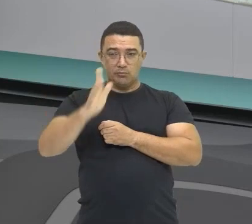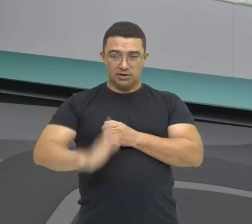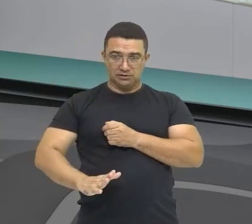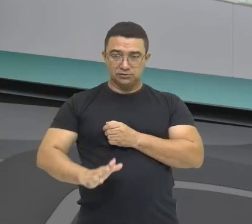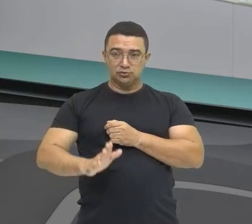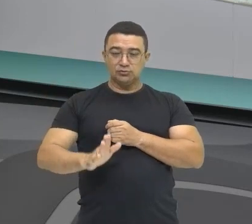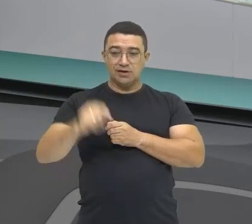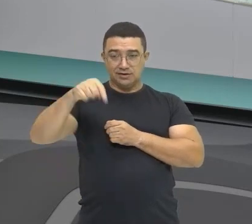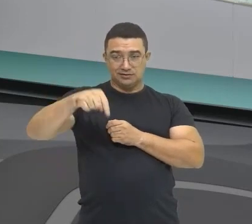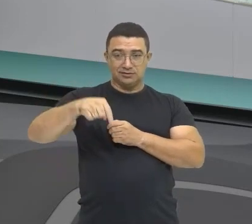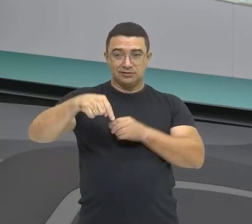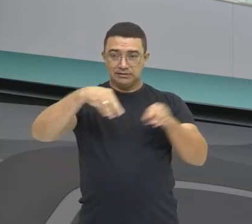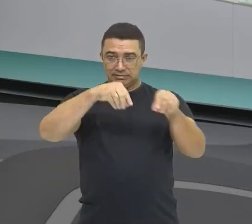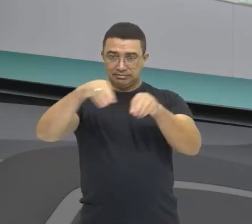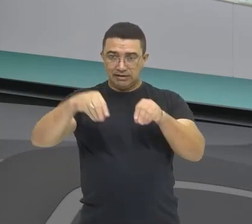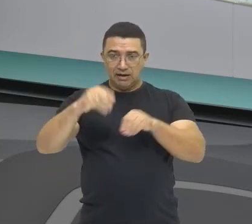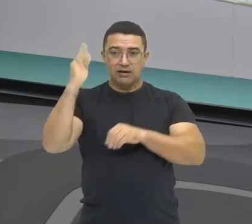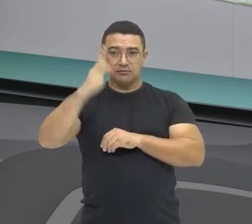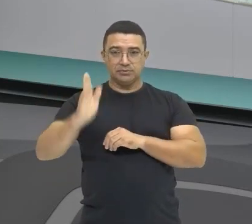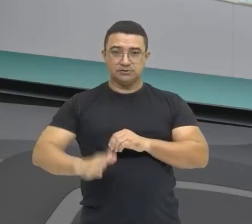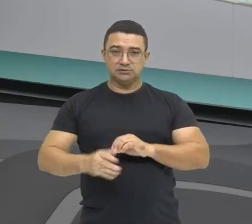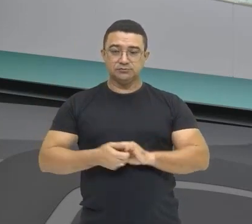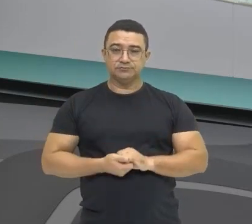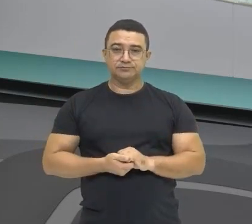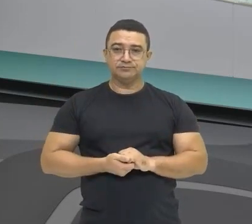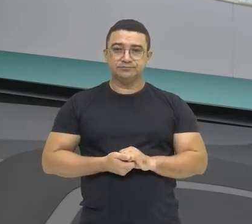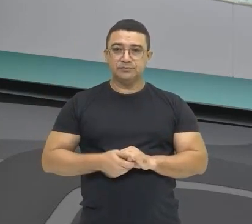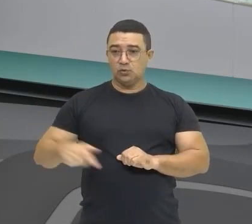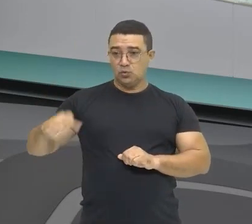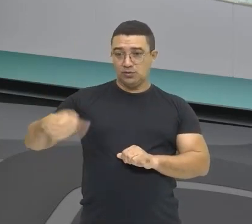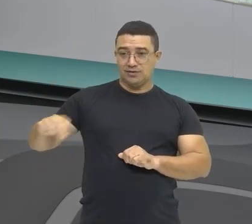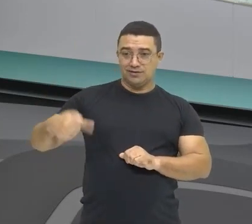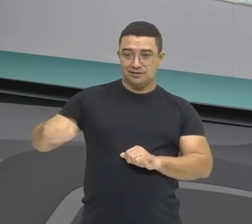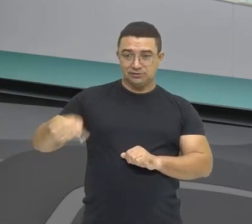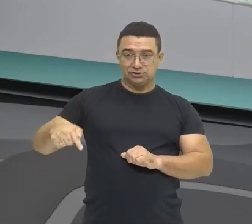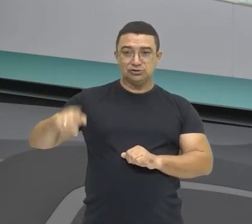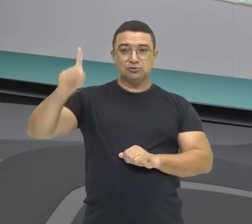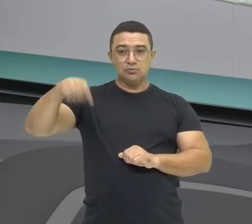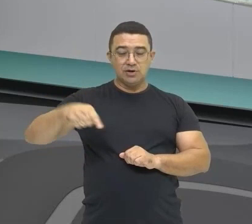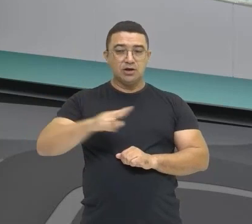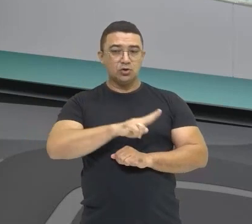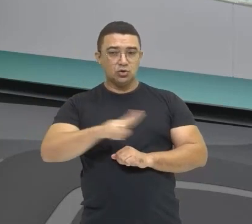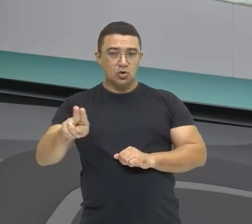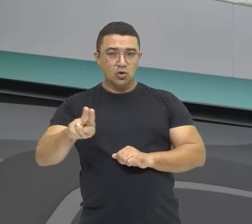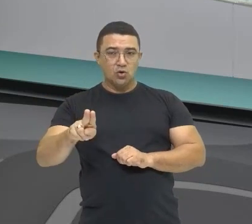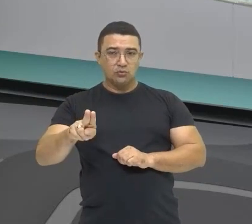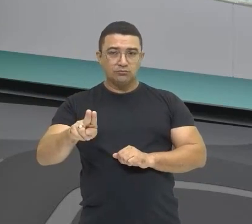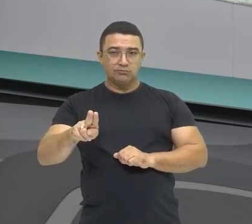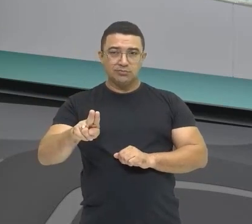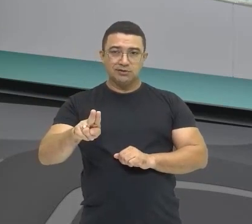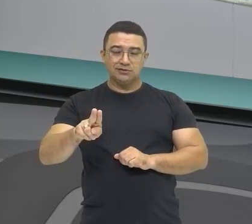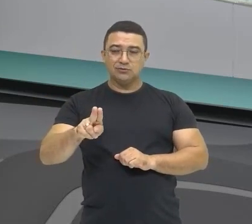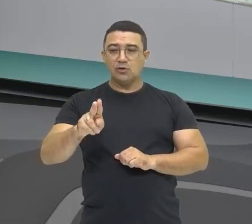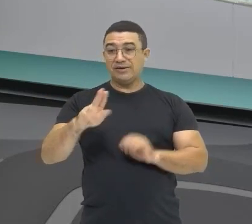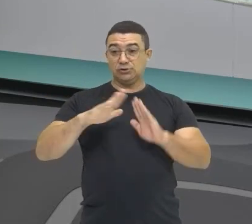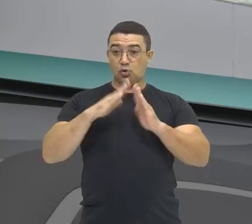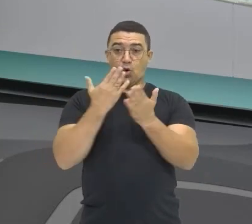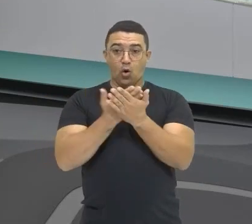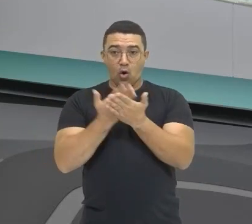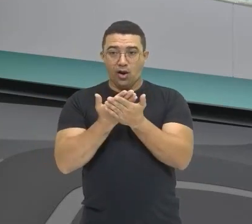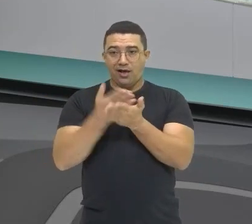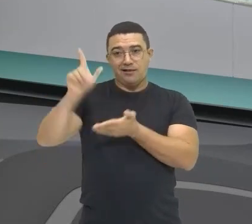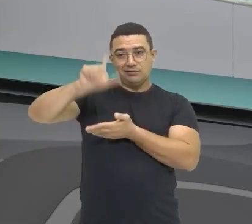nas terras brasileiras. Então, resumindo, o quinhentismo é essa denominação genérica, não é uma escola literária,